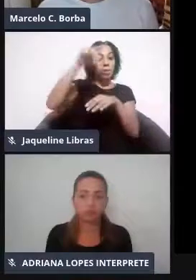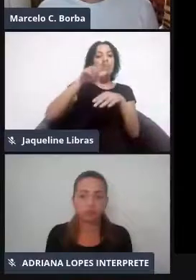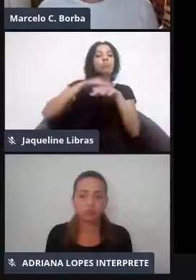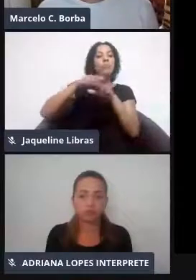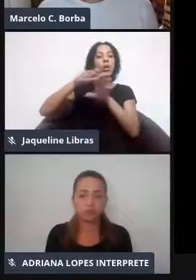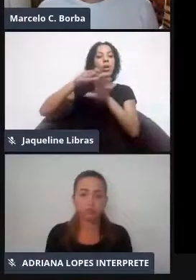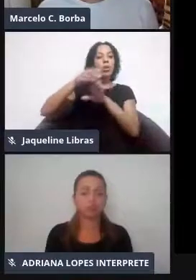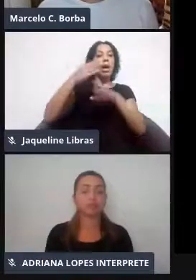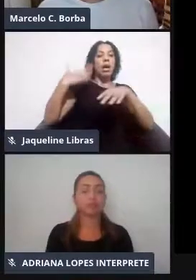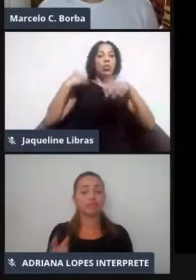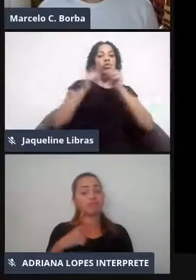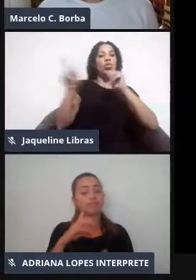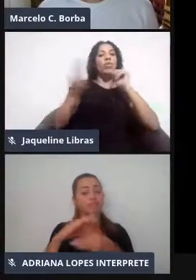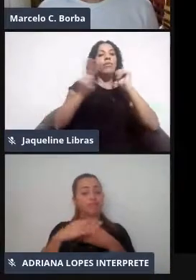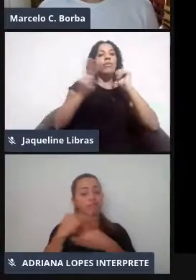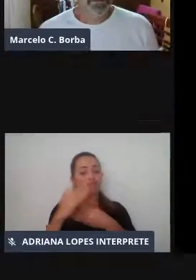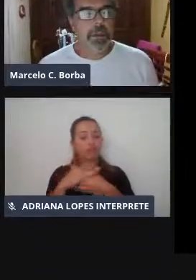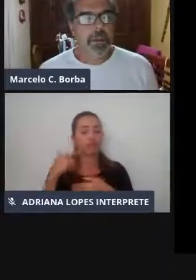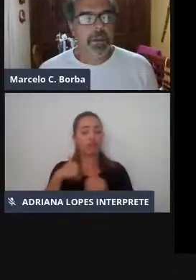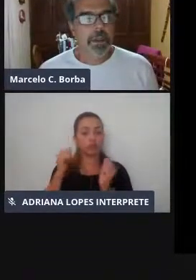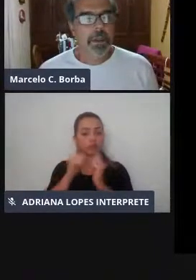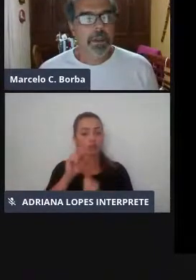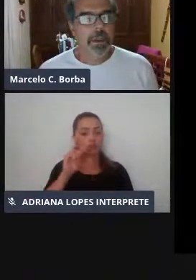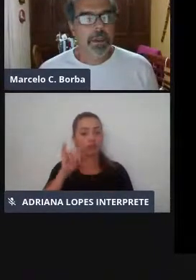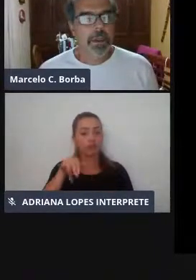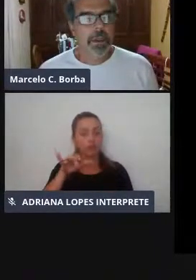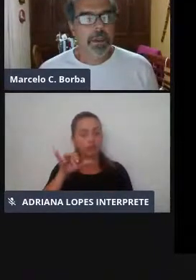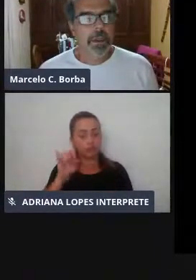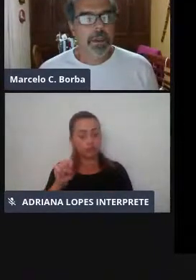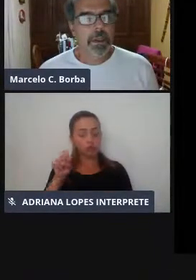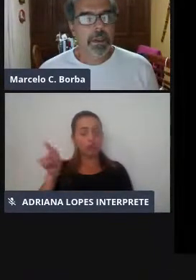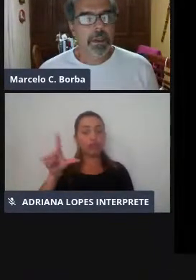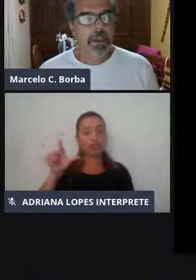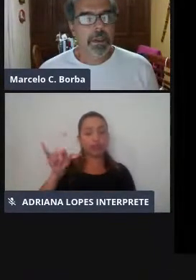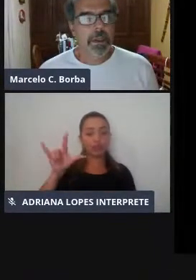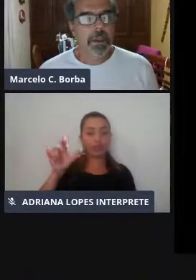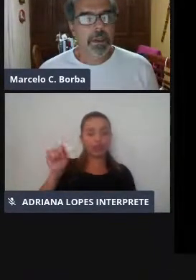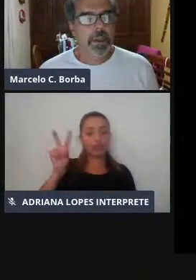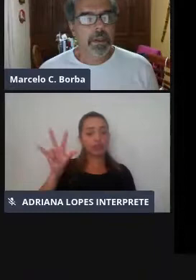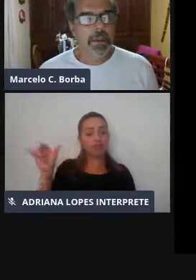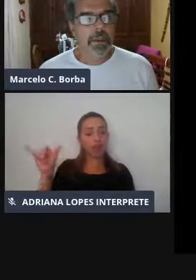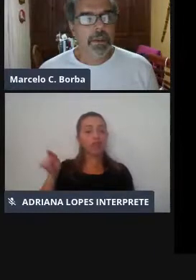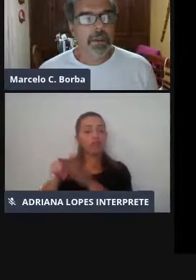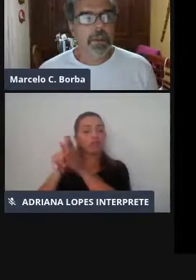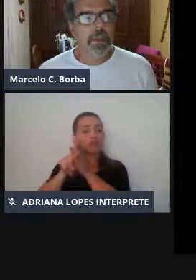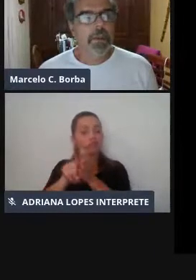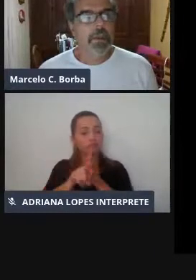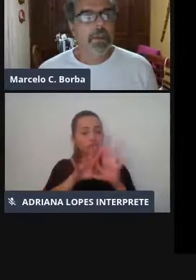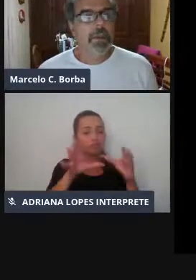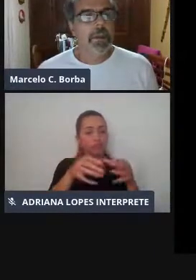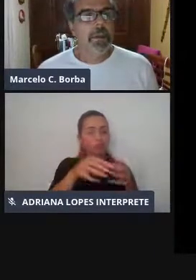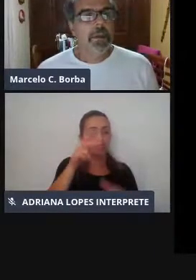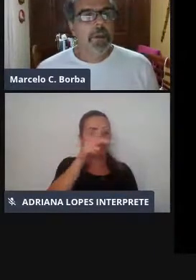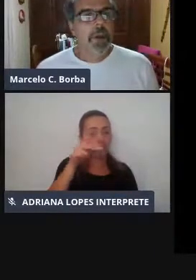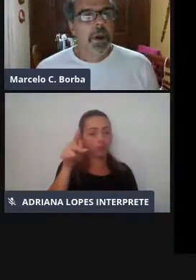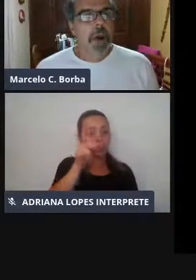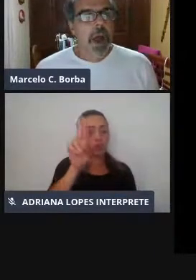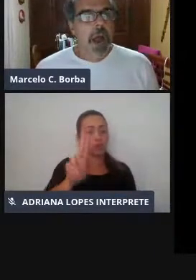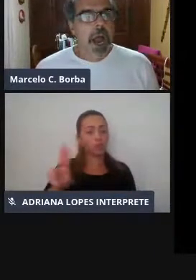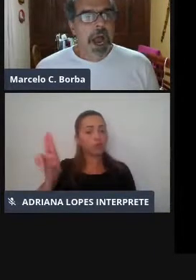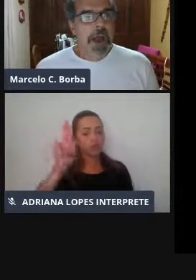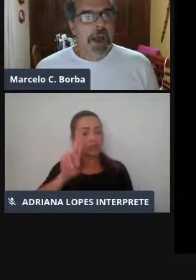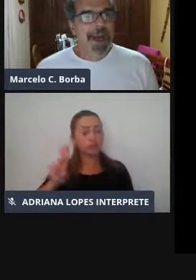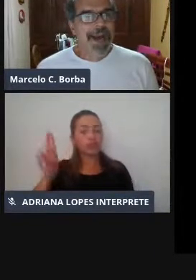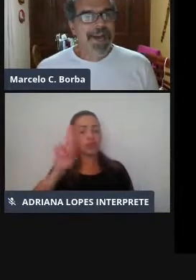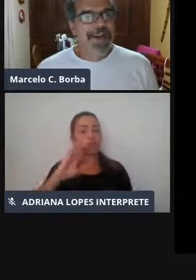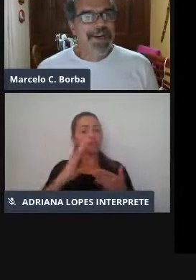pelo Vinícius, a Lilian ela vai investigar num grupo de professores, usando os vídeos, usando esse